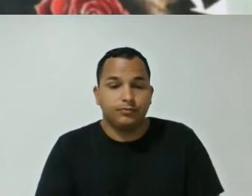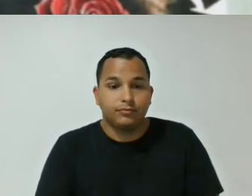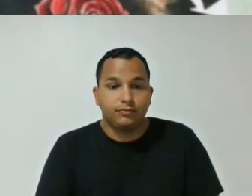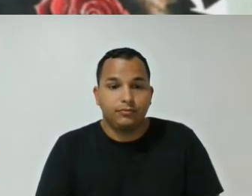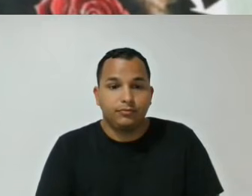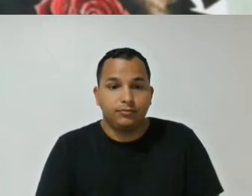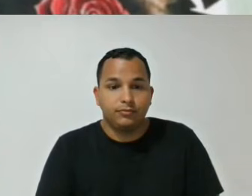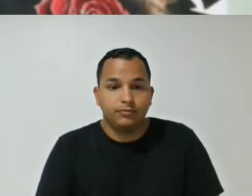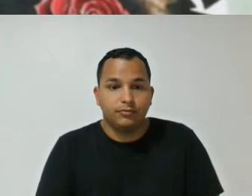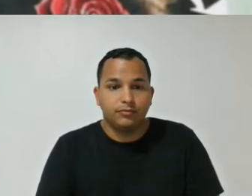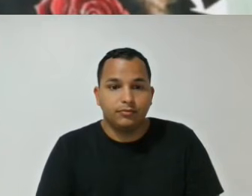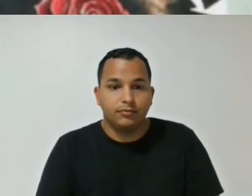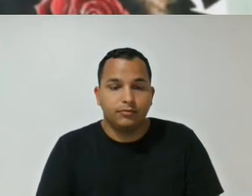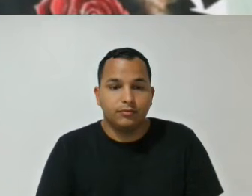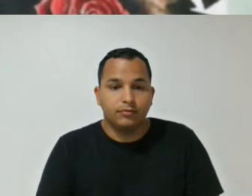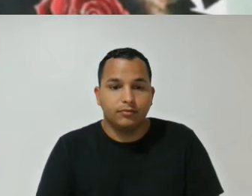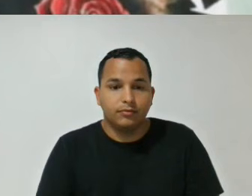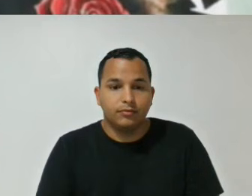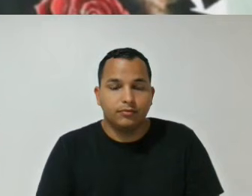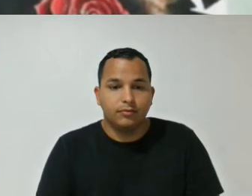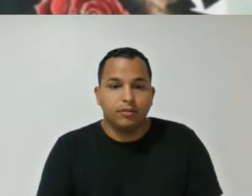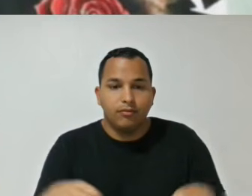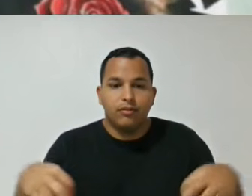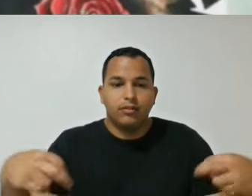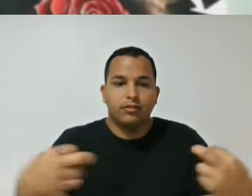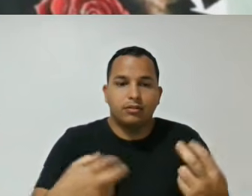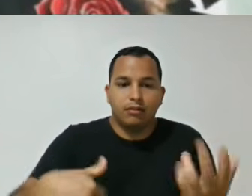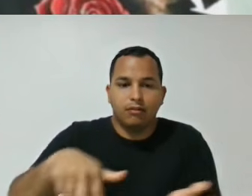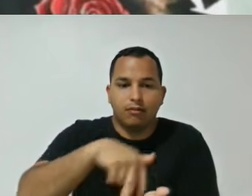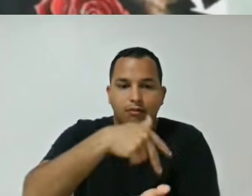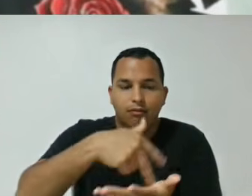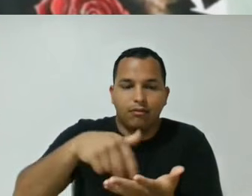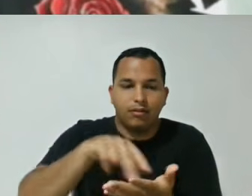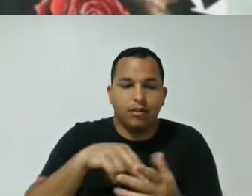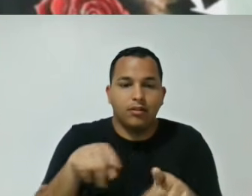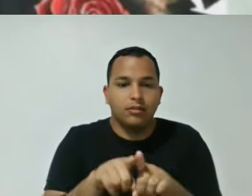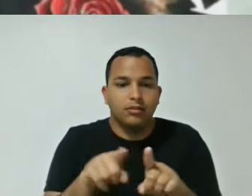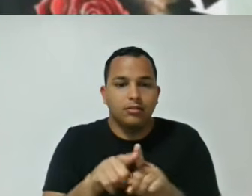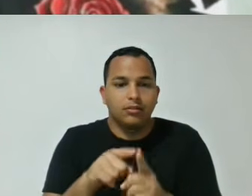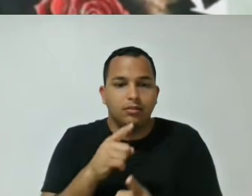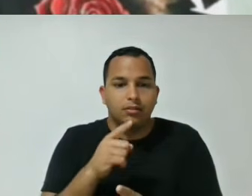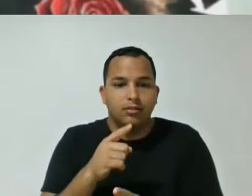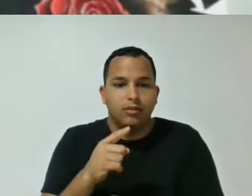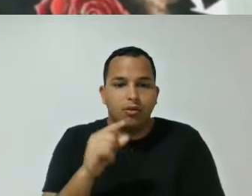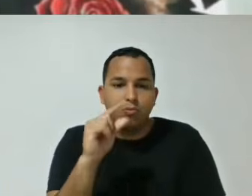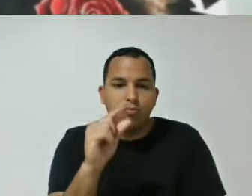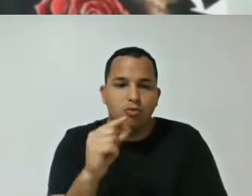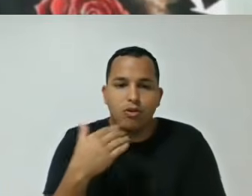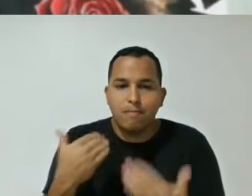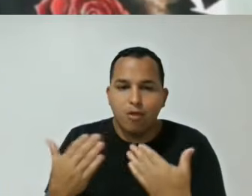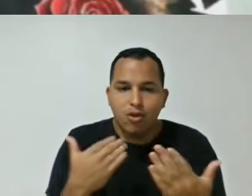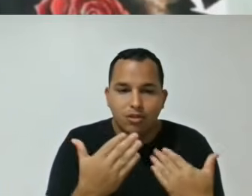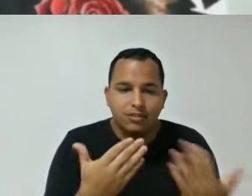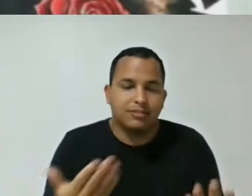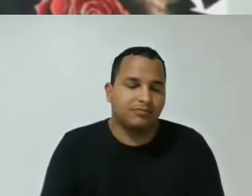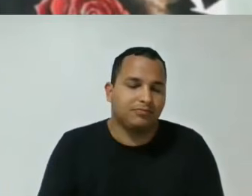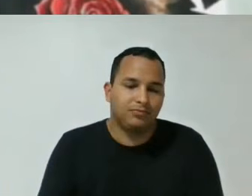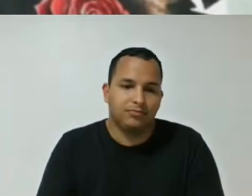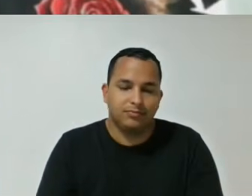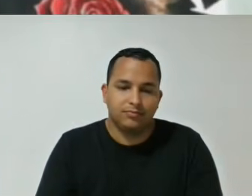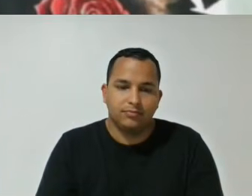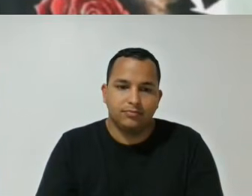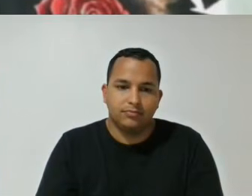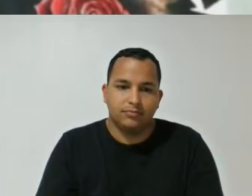Ciranda Cirandinha, o encontro com o dedinho de prosa, né? E também a